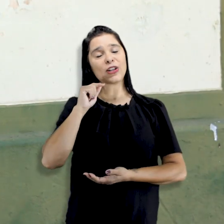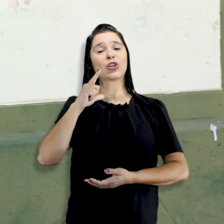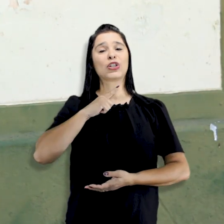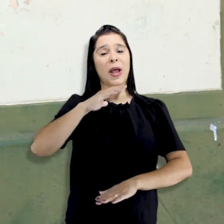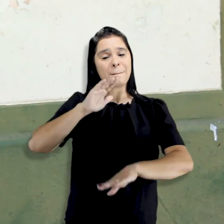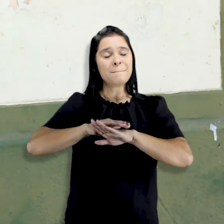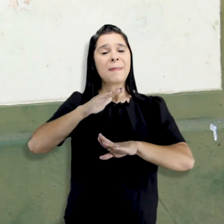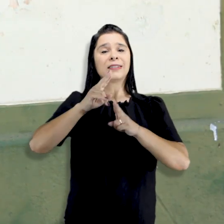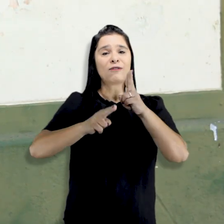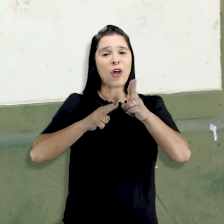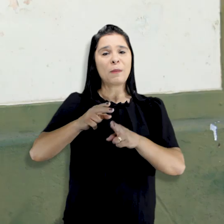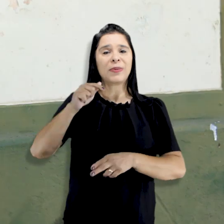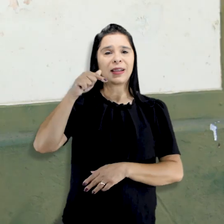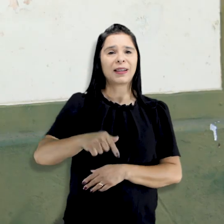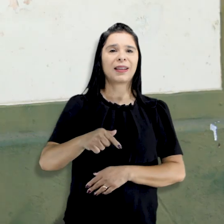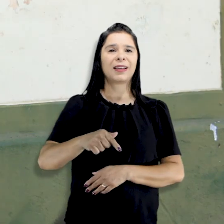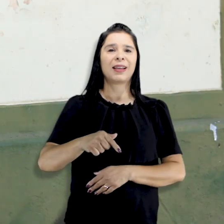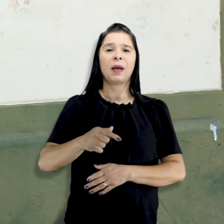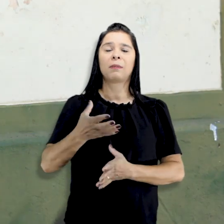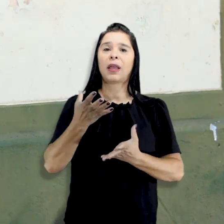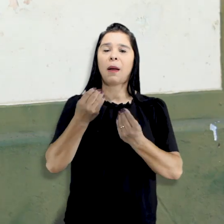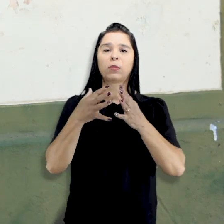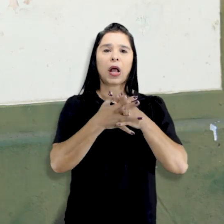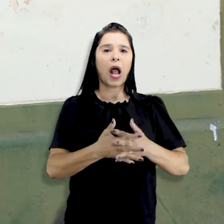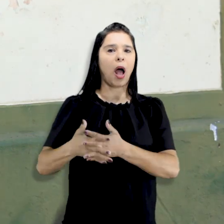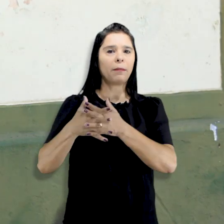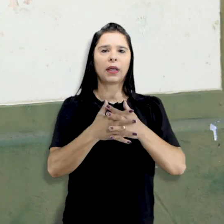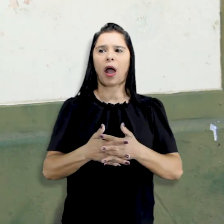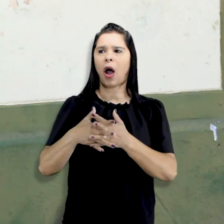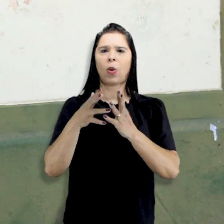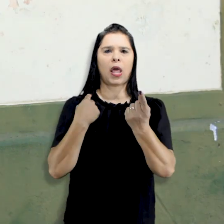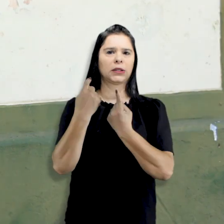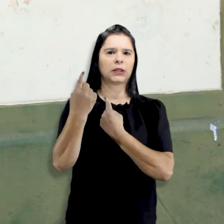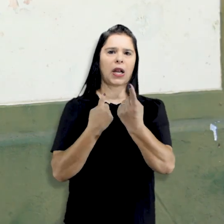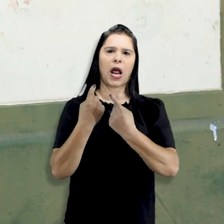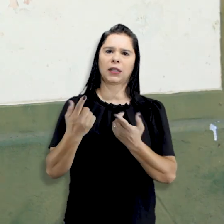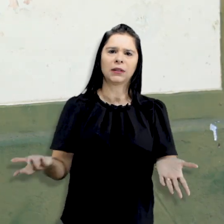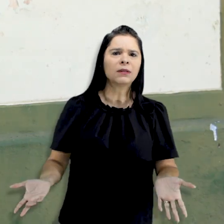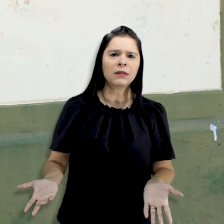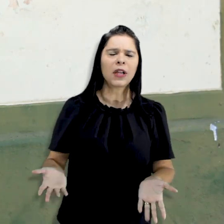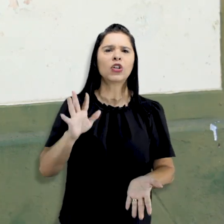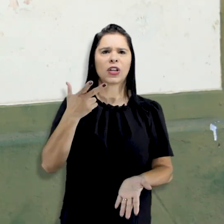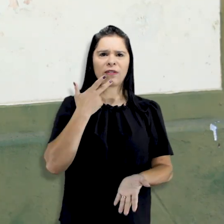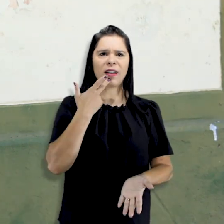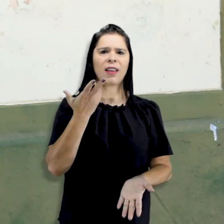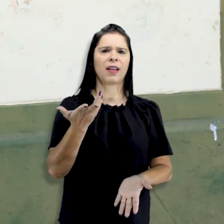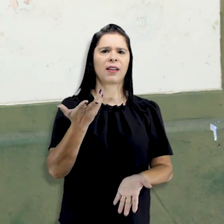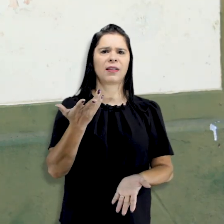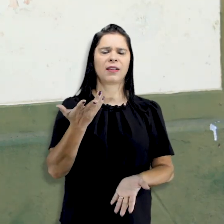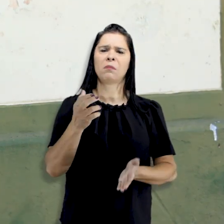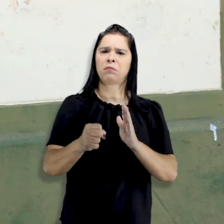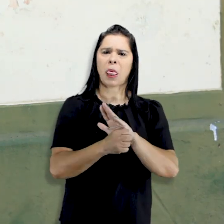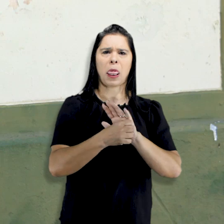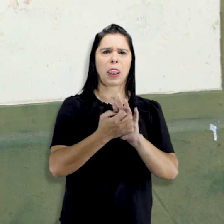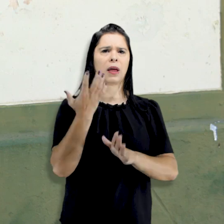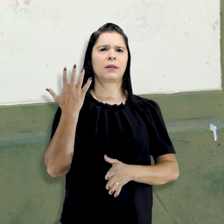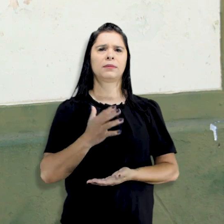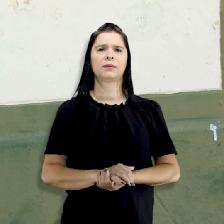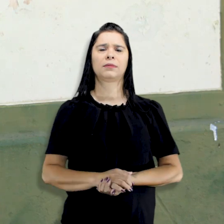uma montoeira de caminhão na estrada. Eu tenho assim uma frase que eu já falei ela montoeira de vez, entendeu? E que eu